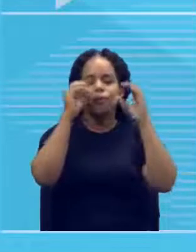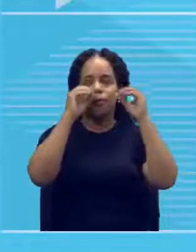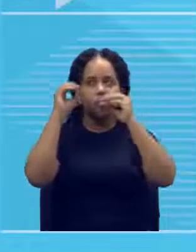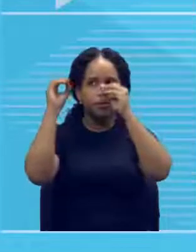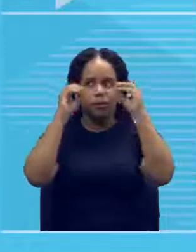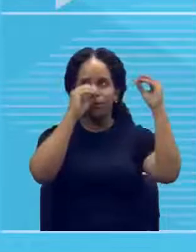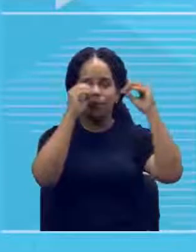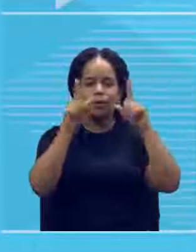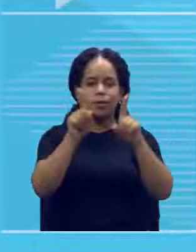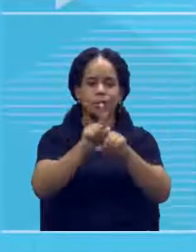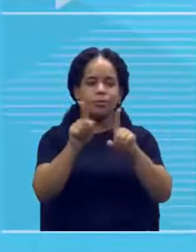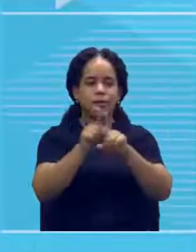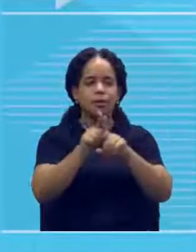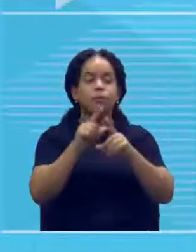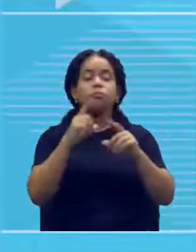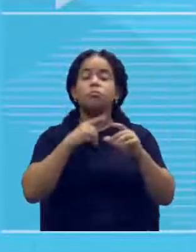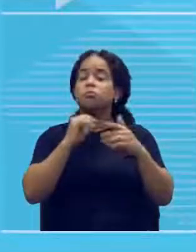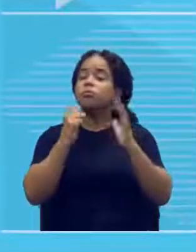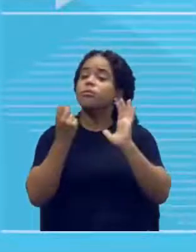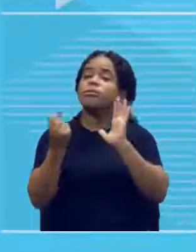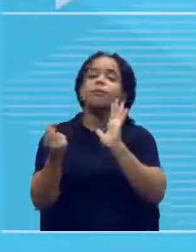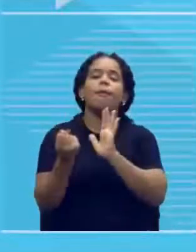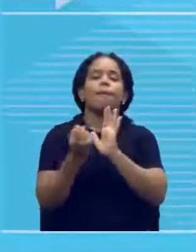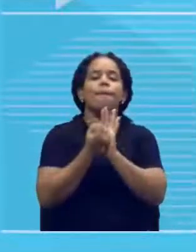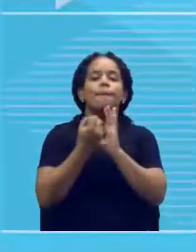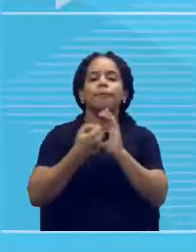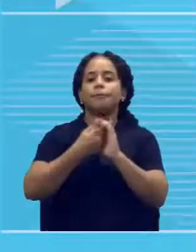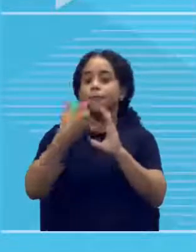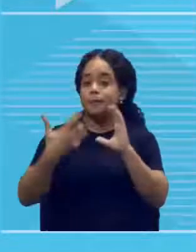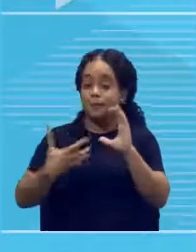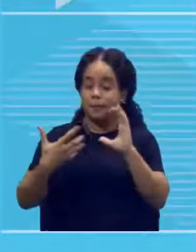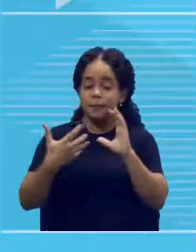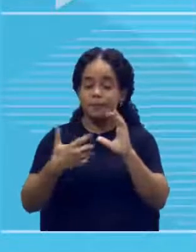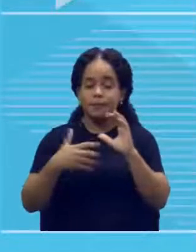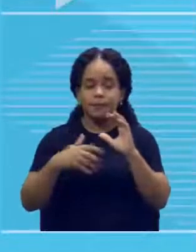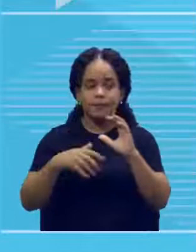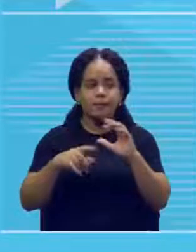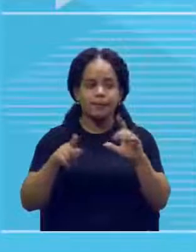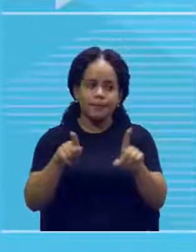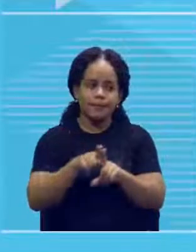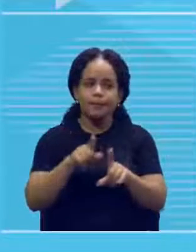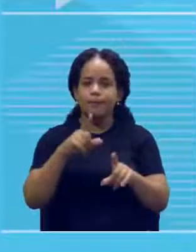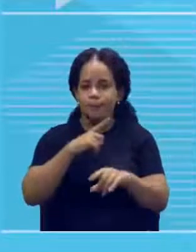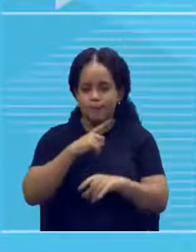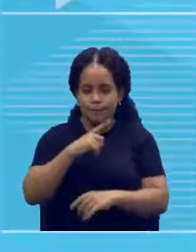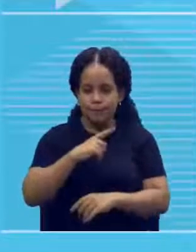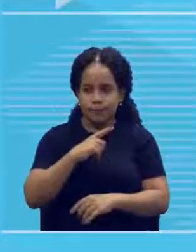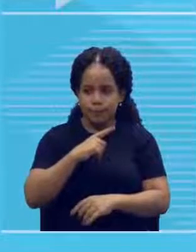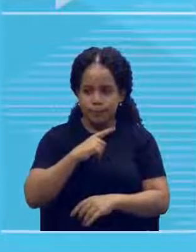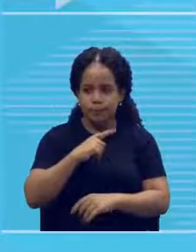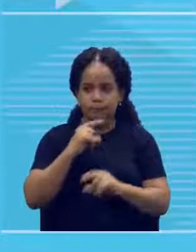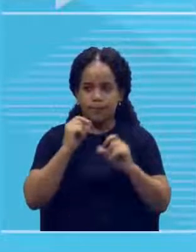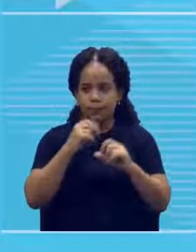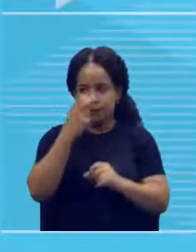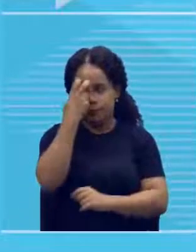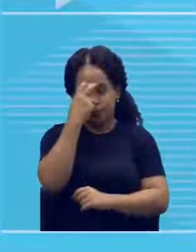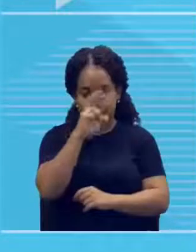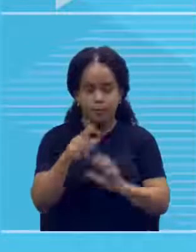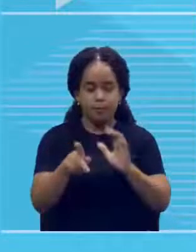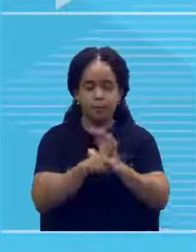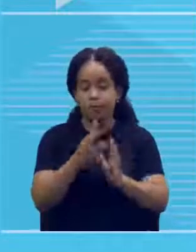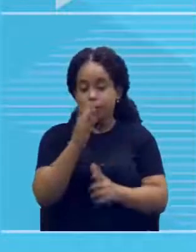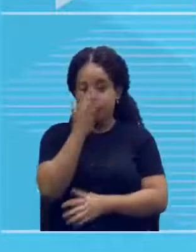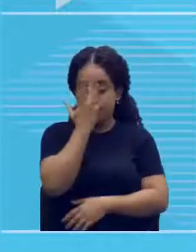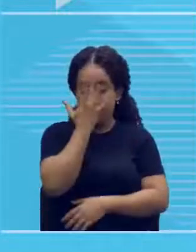né, deixando características marcantes e bem presentes da cultura